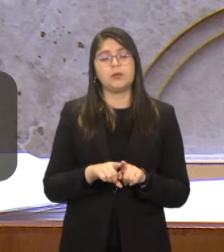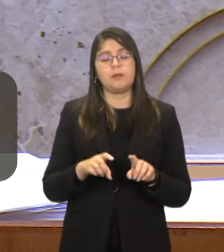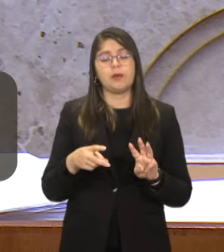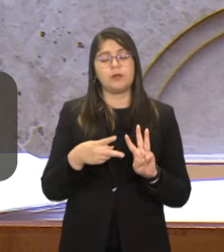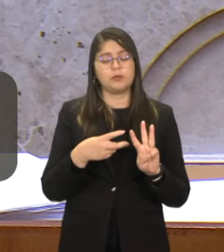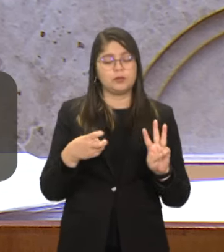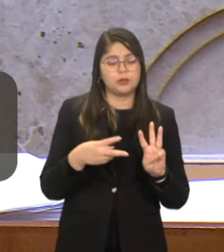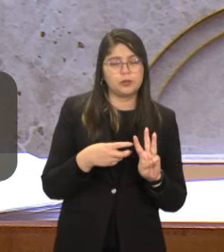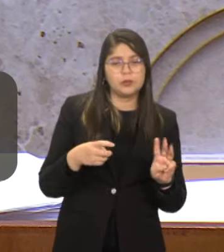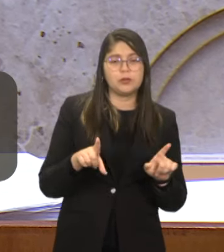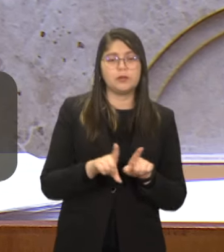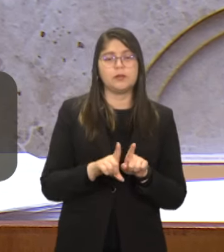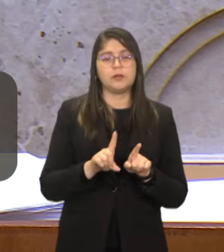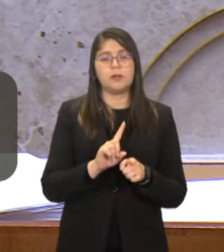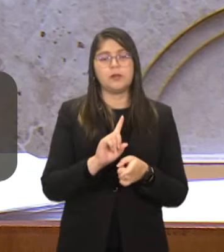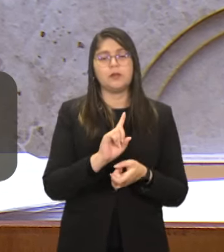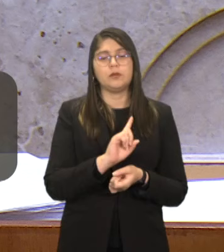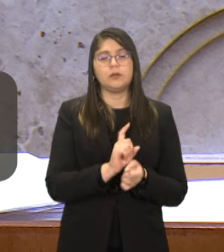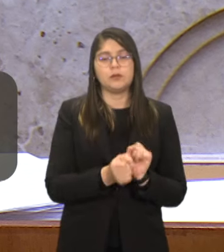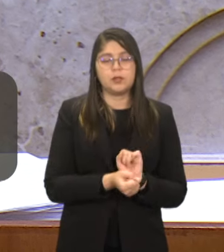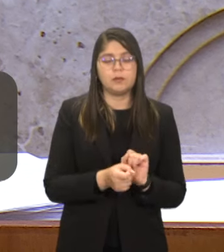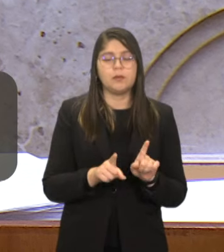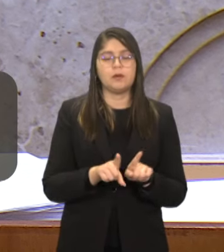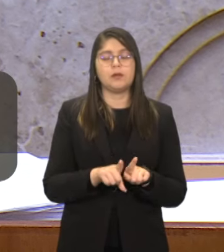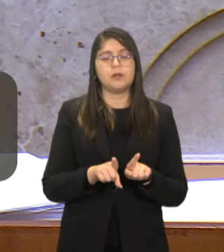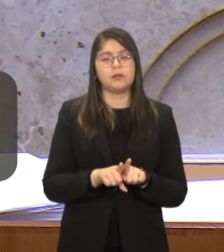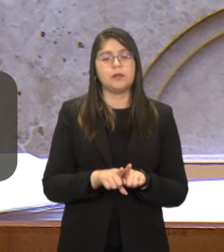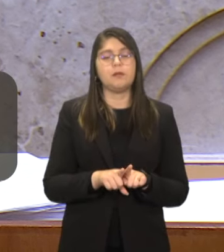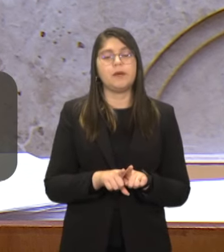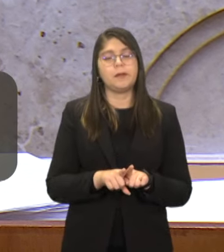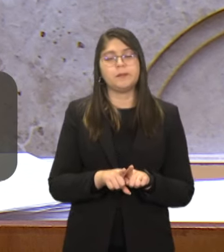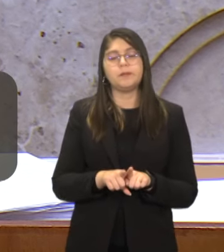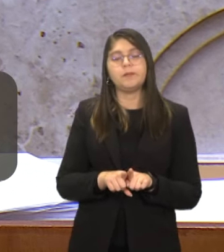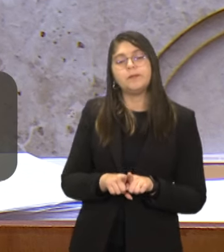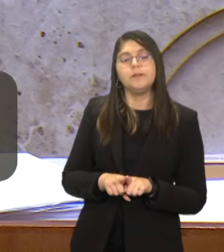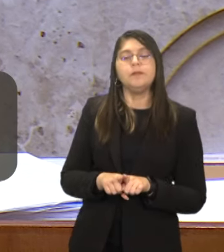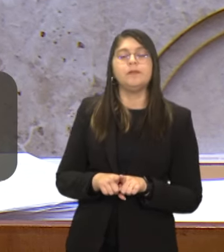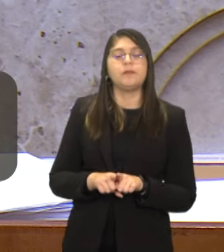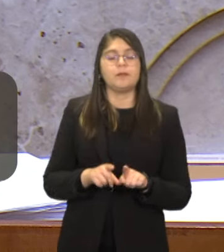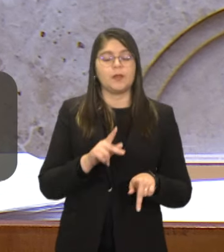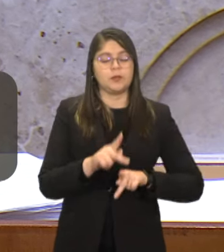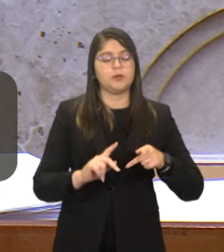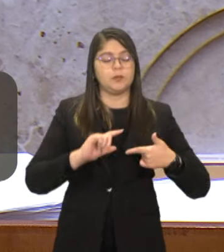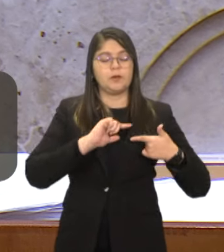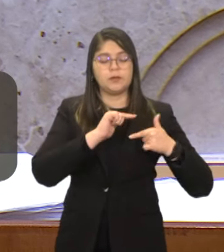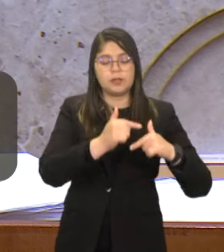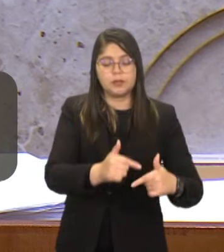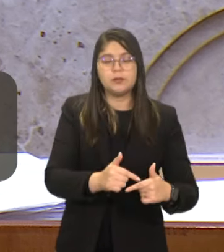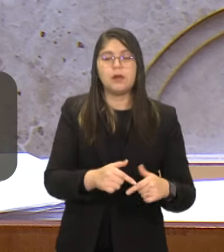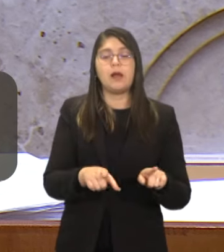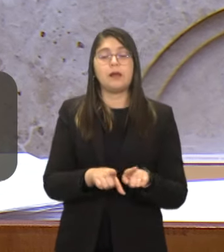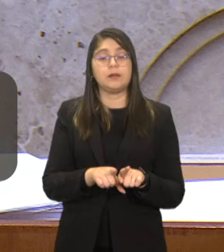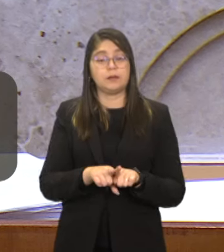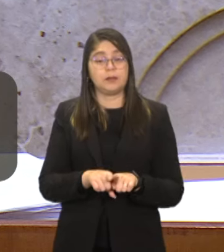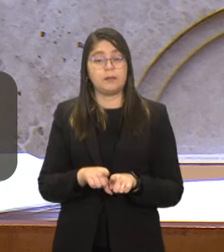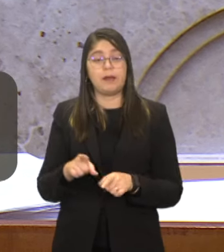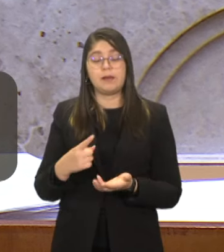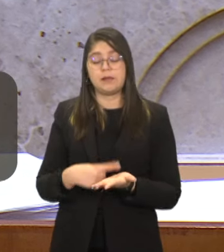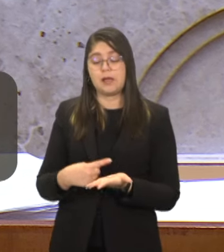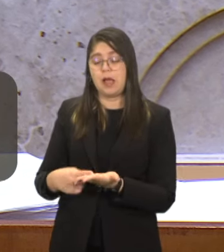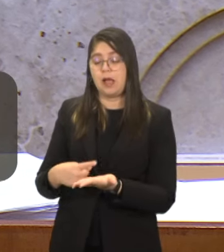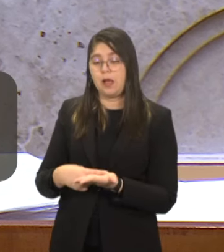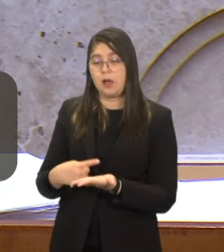comunidades tradicionais. O ajuste apenas produzirá efeitos sobre ações judiciais ajuizadas se os titulares